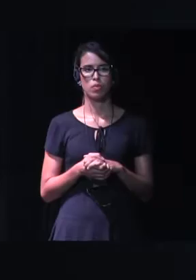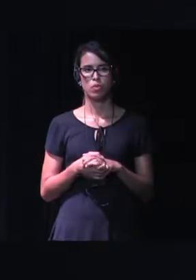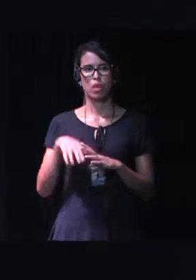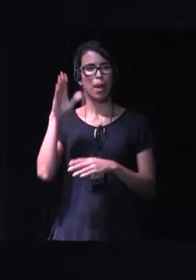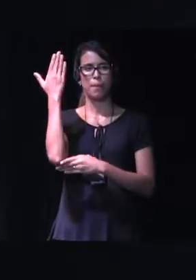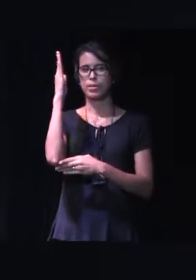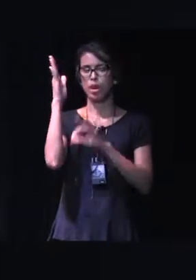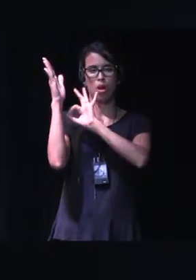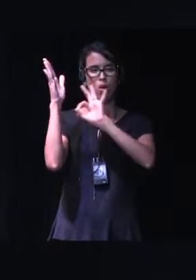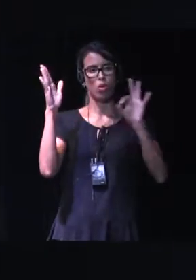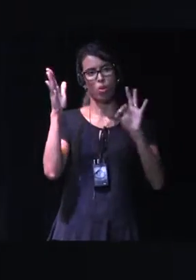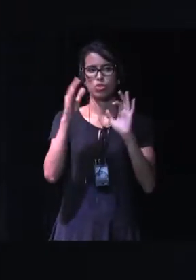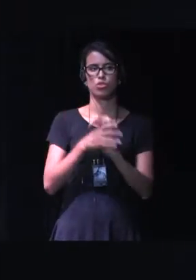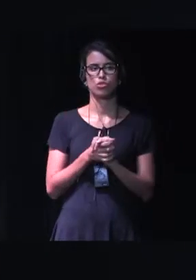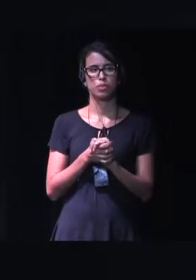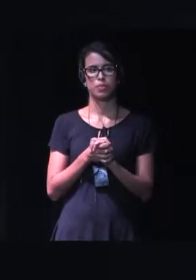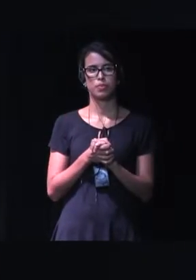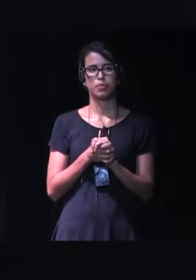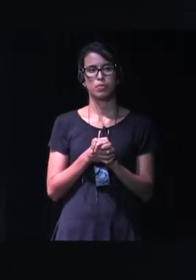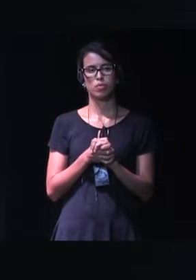que permitam limpar,